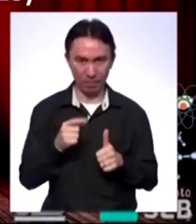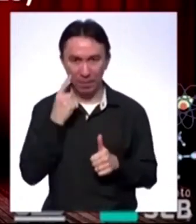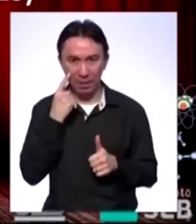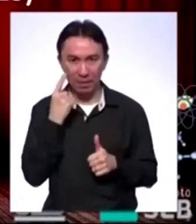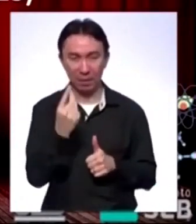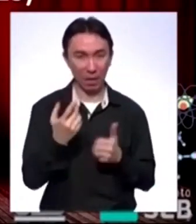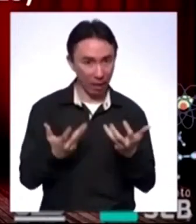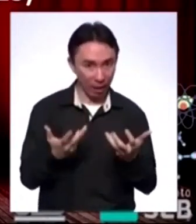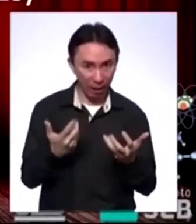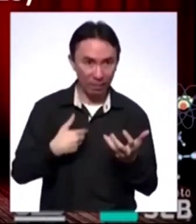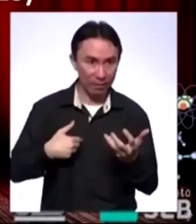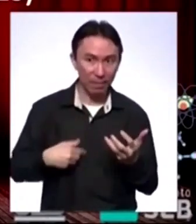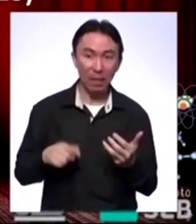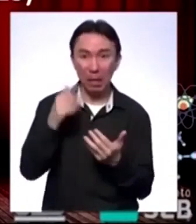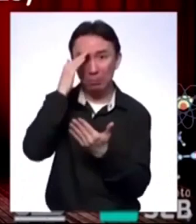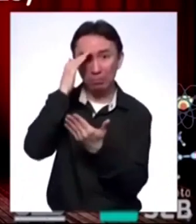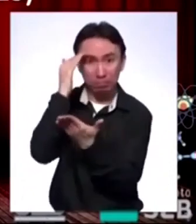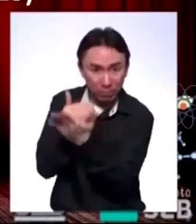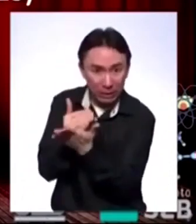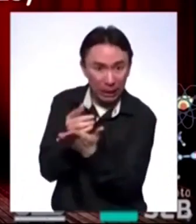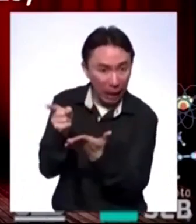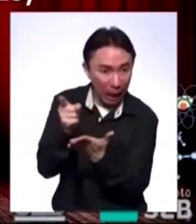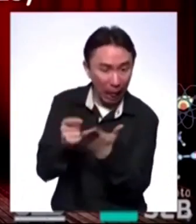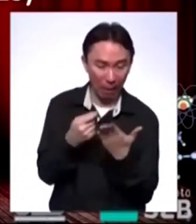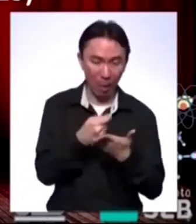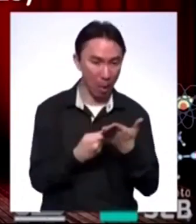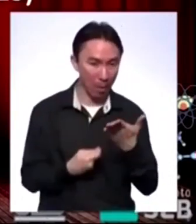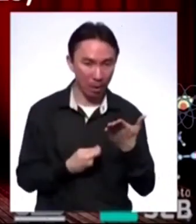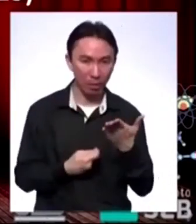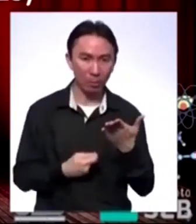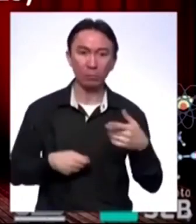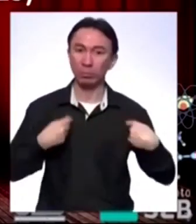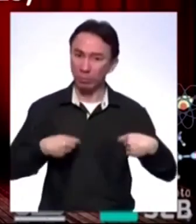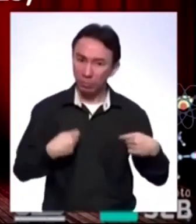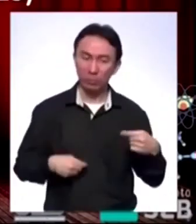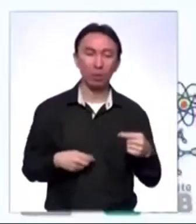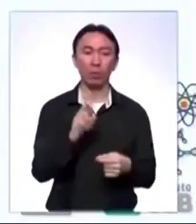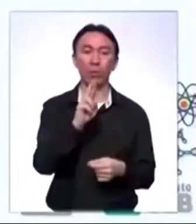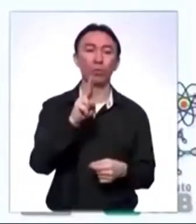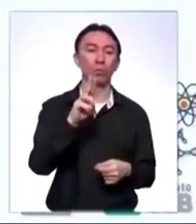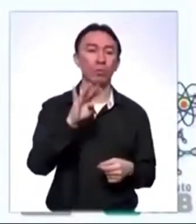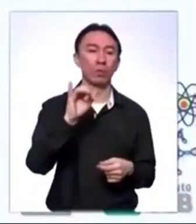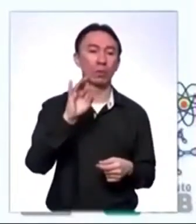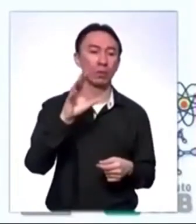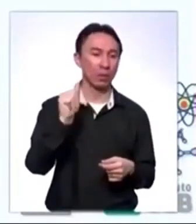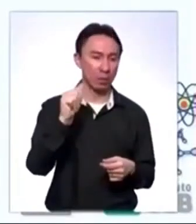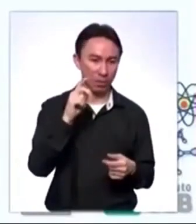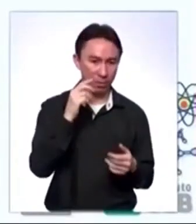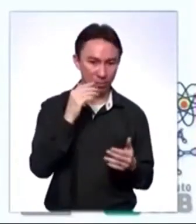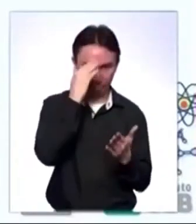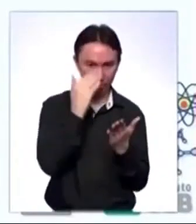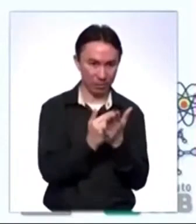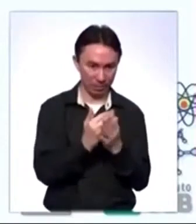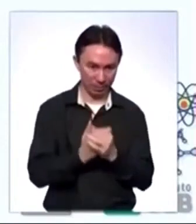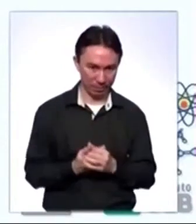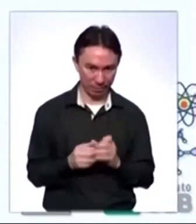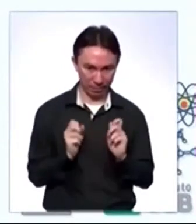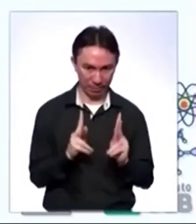ao autor, mais você segue as rubricas, mas elas não são obrigatórias. Vamos ver? Olha